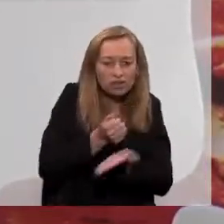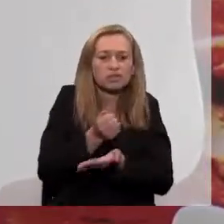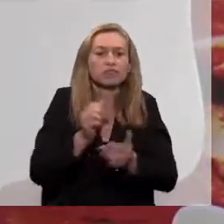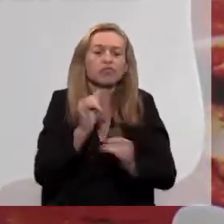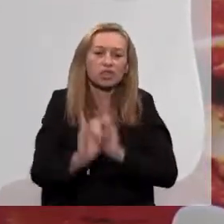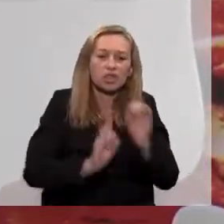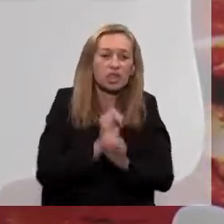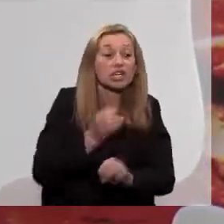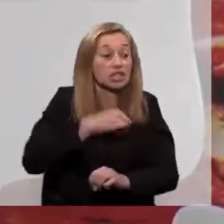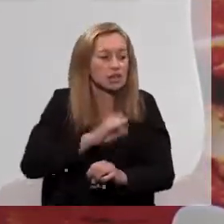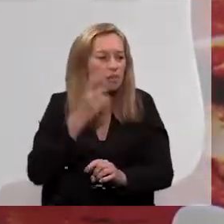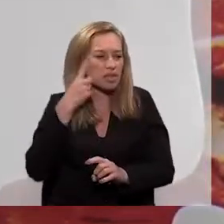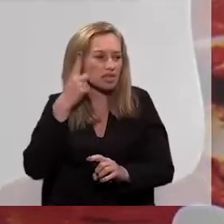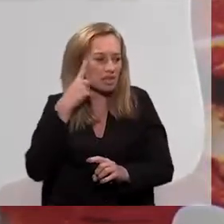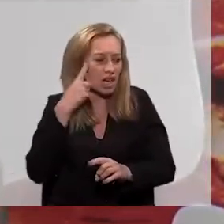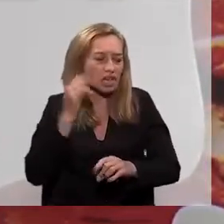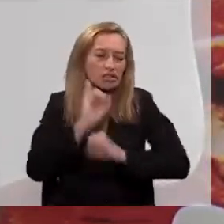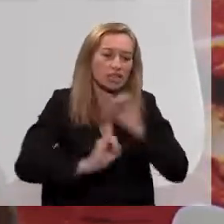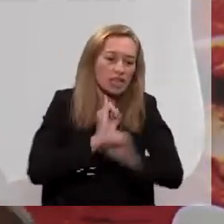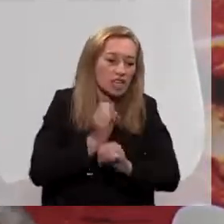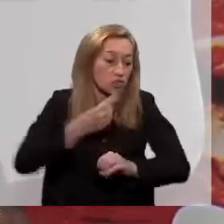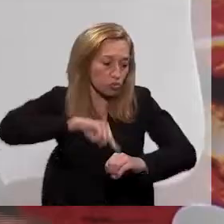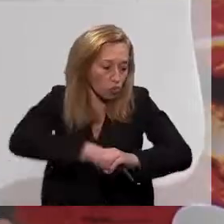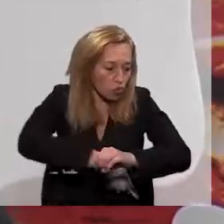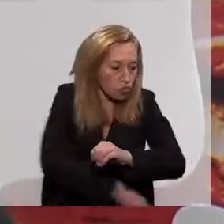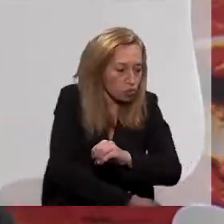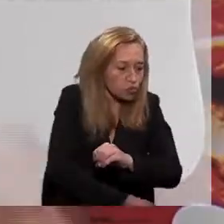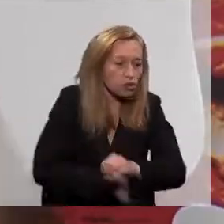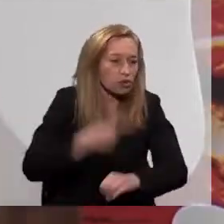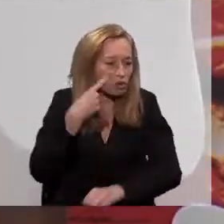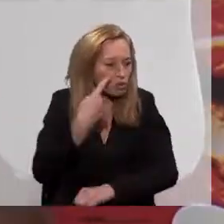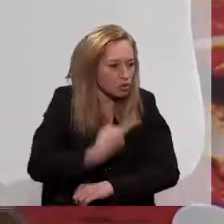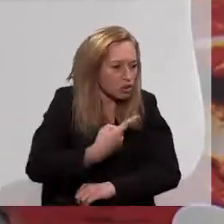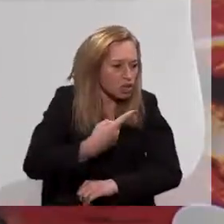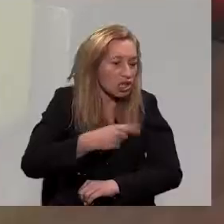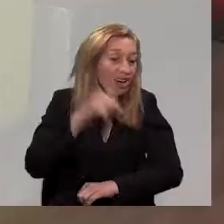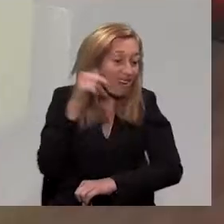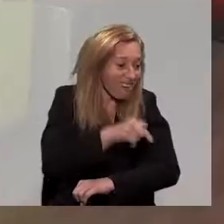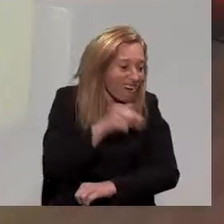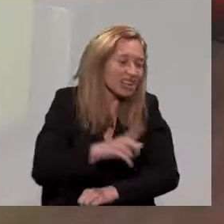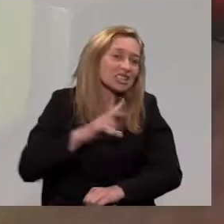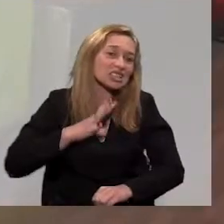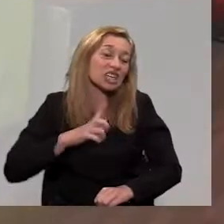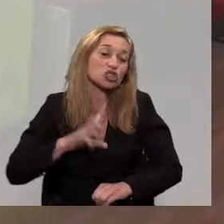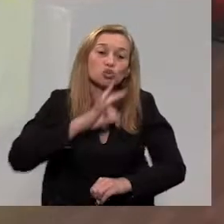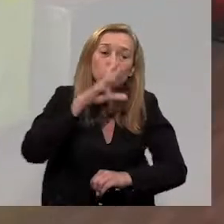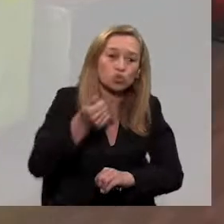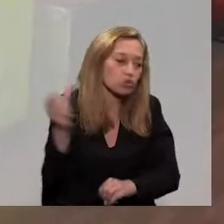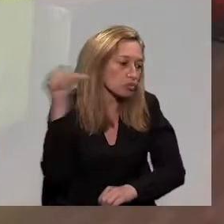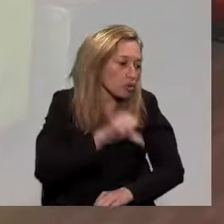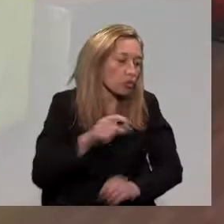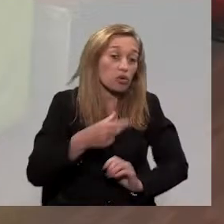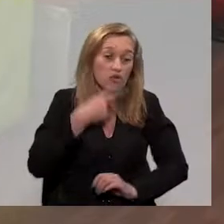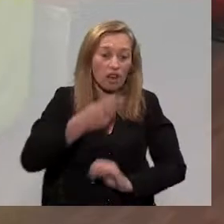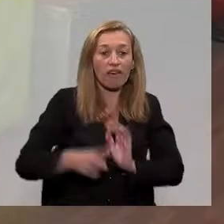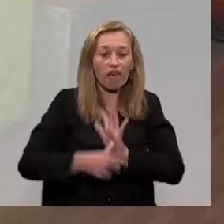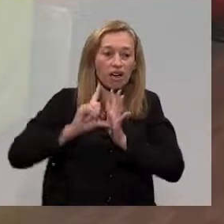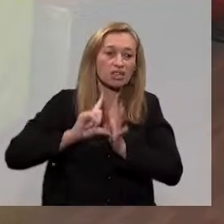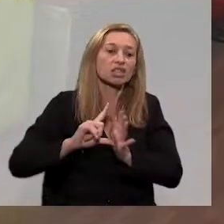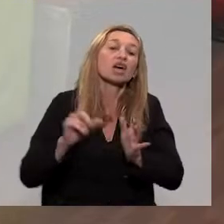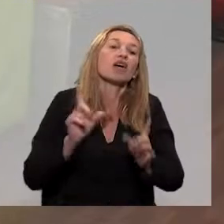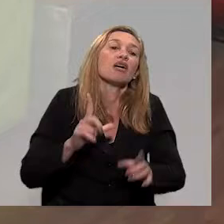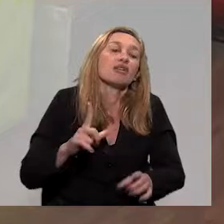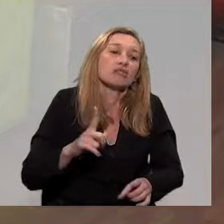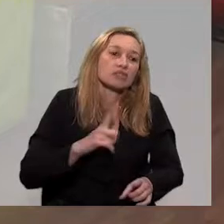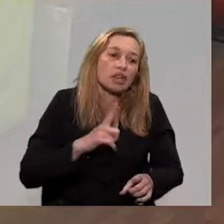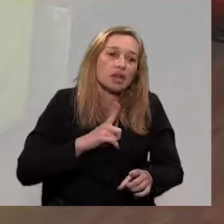internet. Mas quando a gente pensa na internet profunda, é uma grande profundidade e que lá tem tudo de pior, como eu disse antes. Então tem a pedofilia,